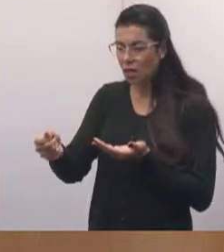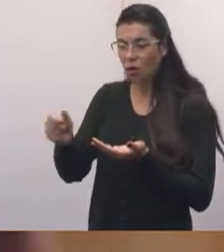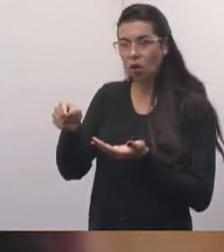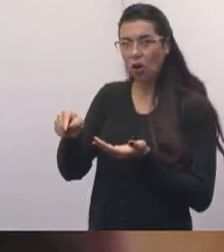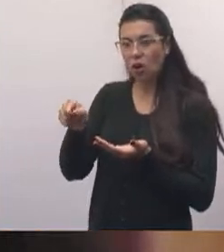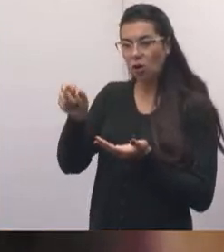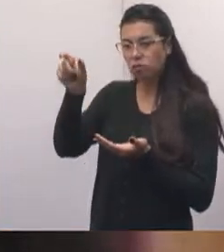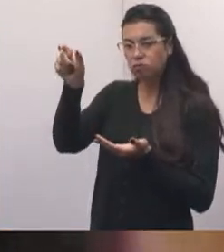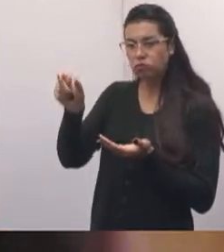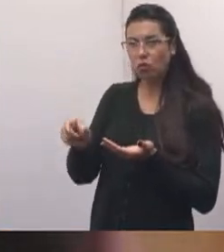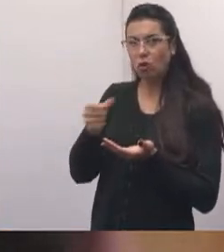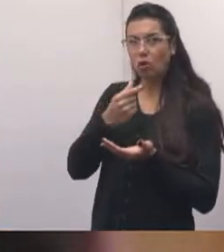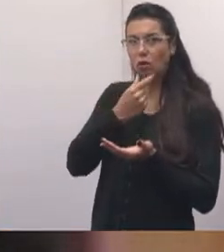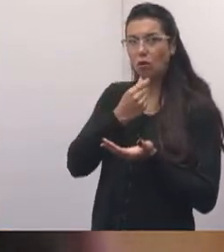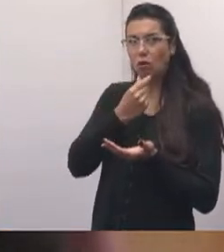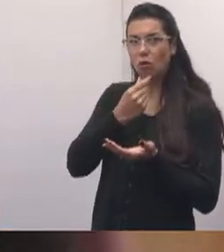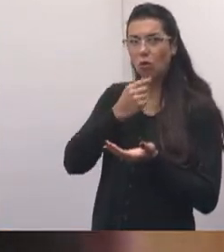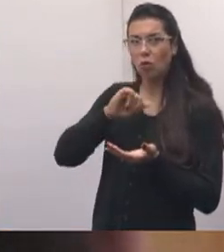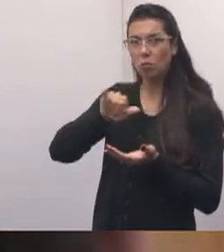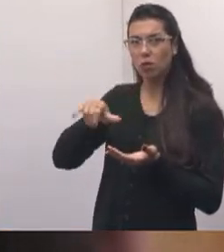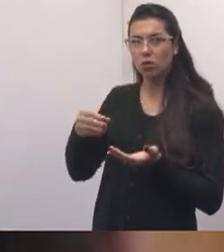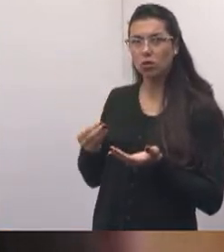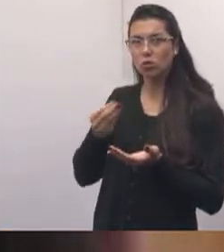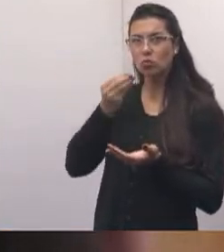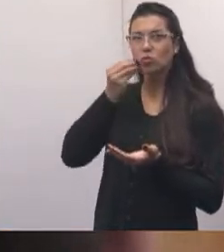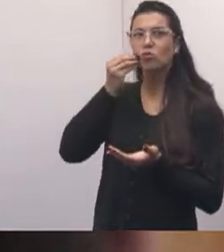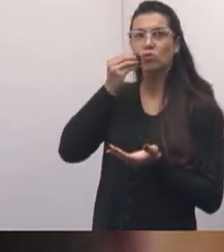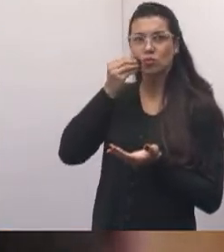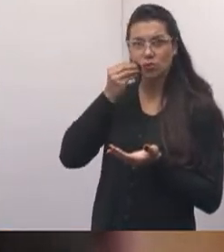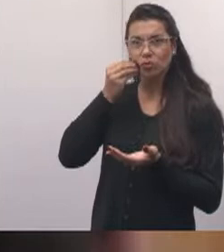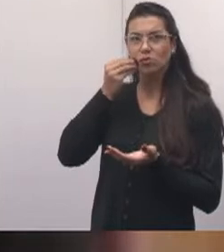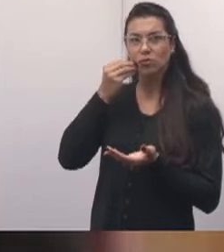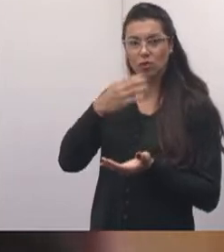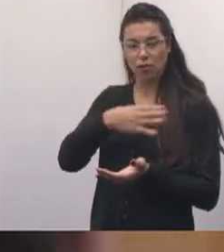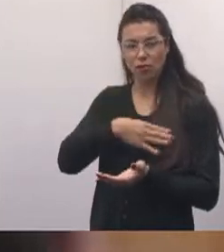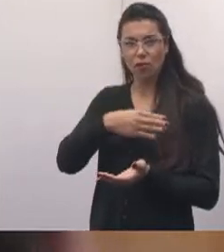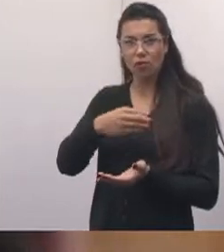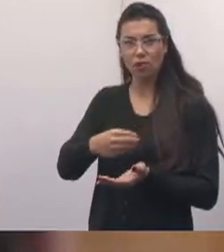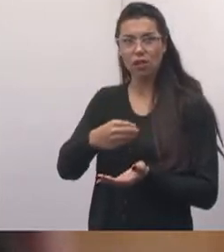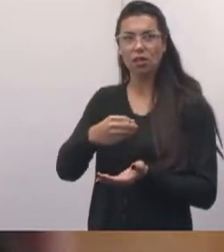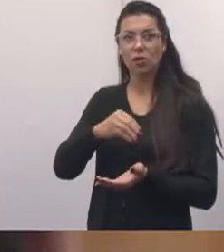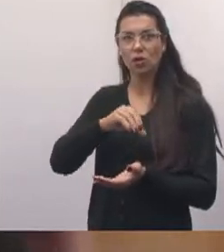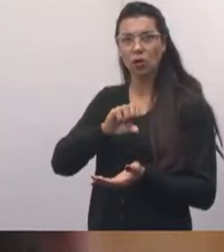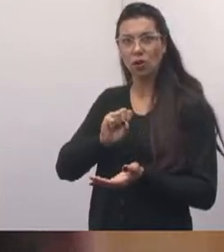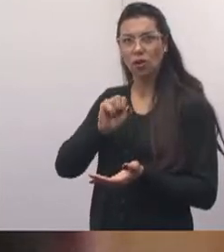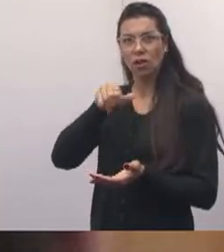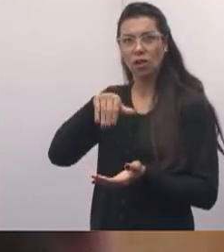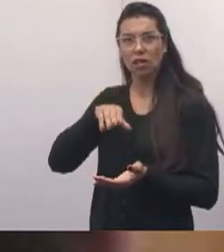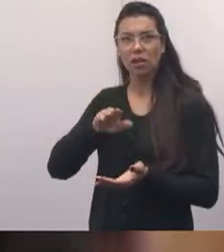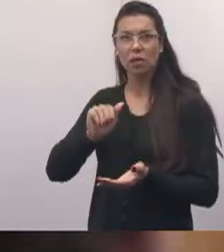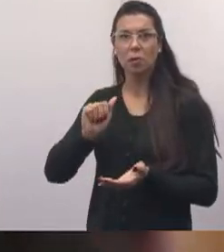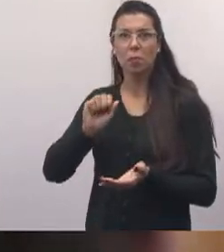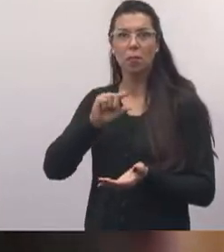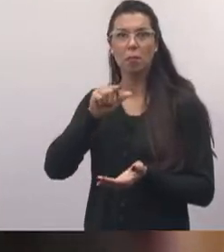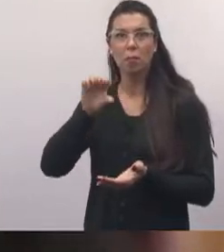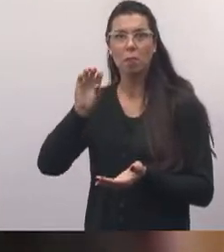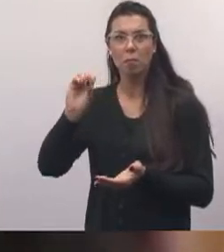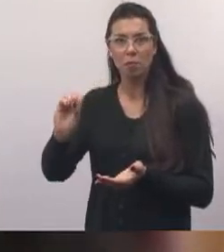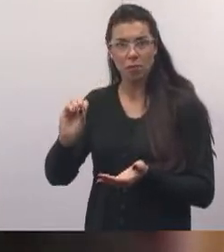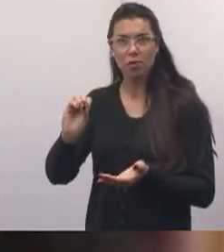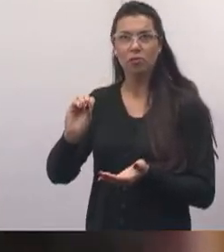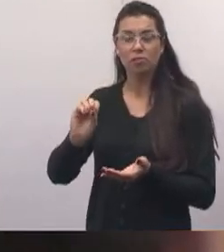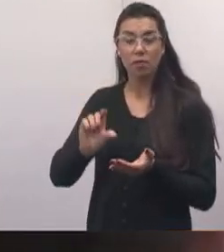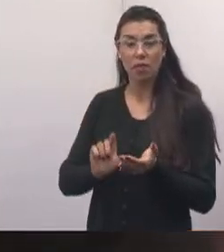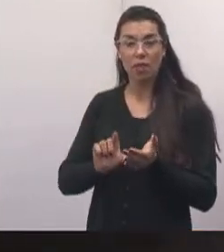Judas, filho de Simão Iscariote. Depois do pedaço de pão,